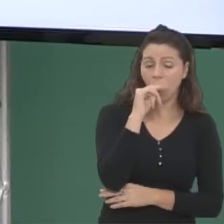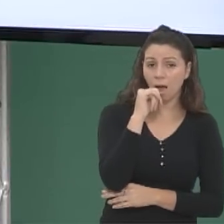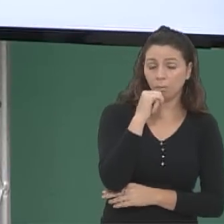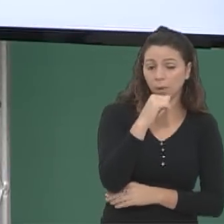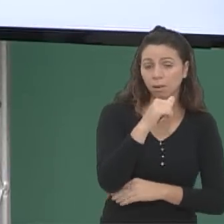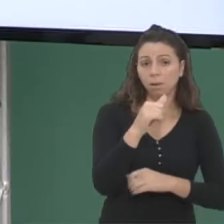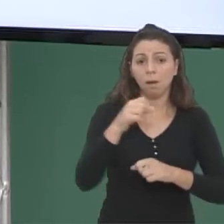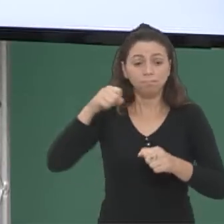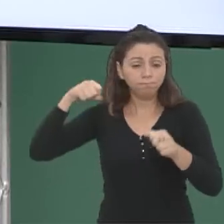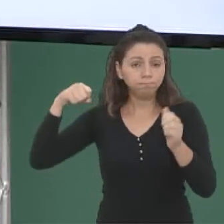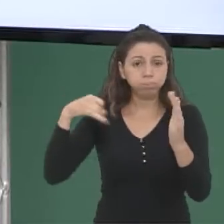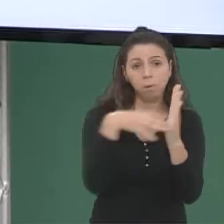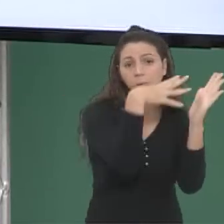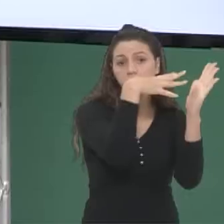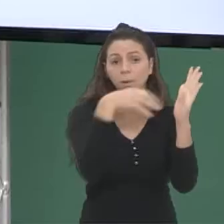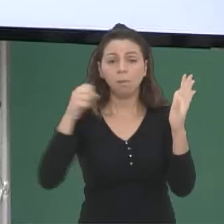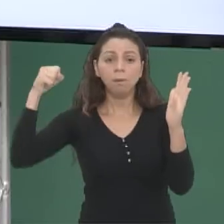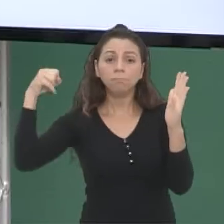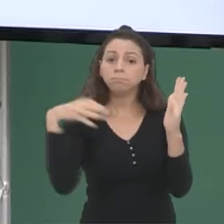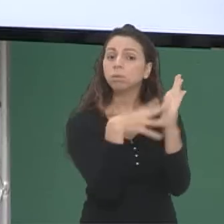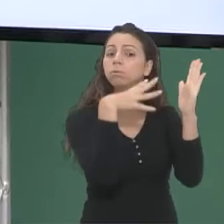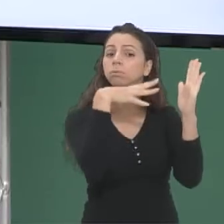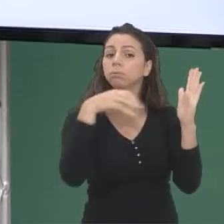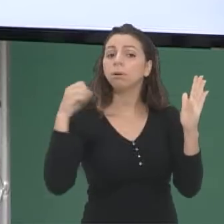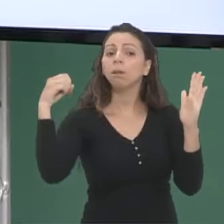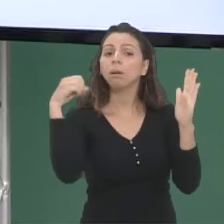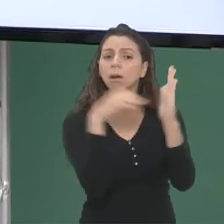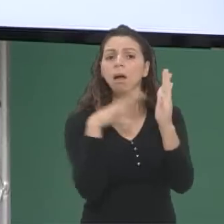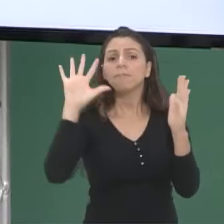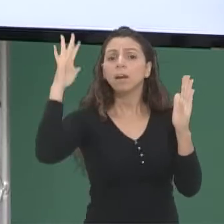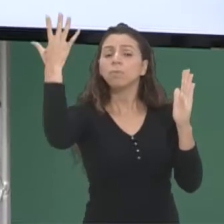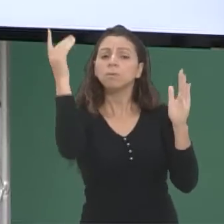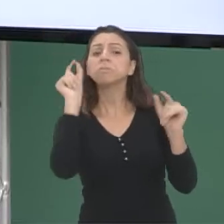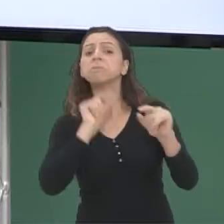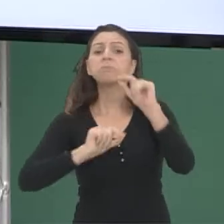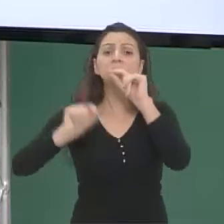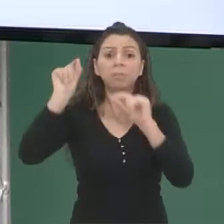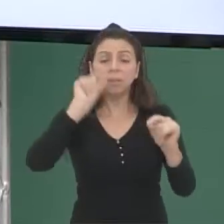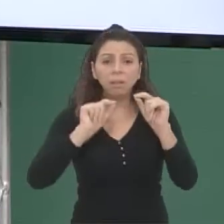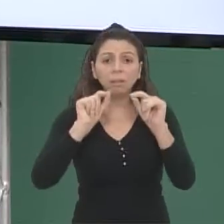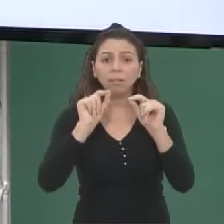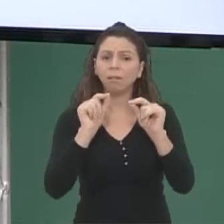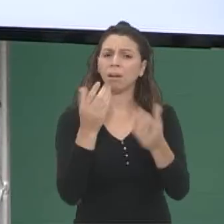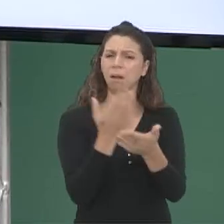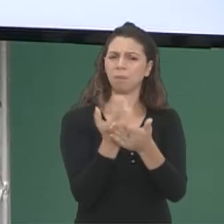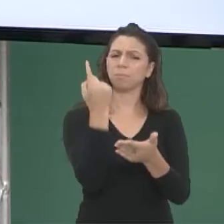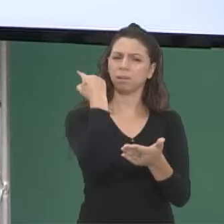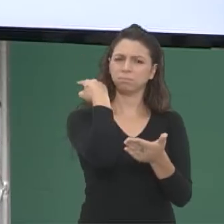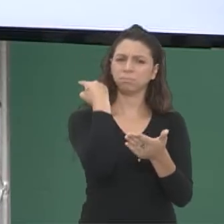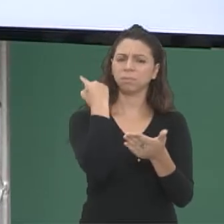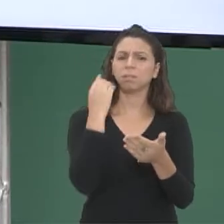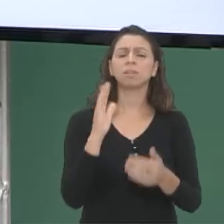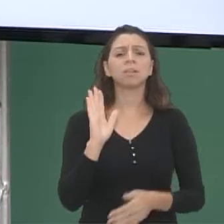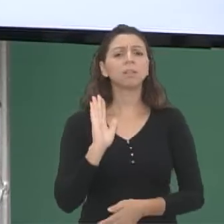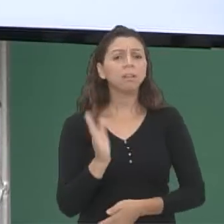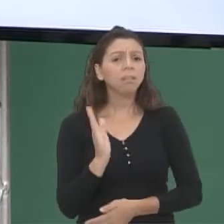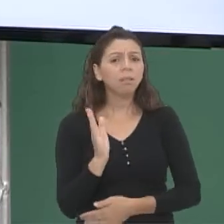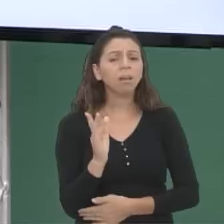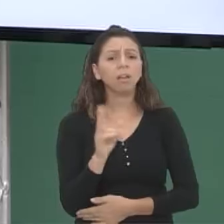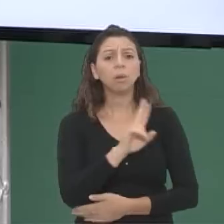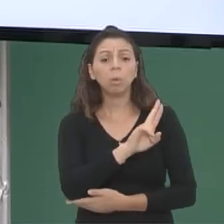rocha, que vai acontecer alguma coisa. E nós já vimos isso numa aula passada. Tem um nome para